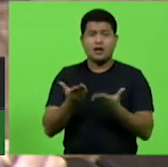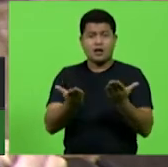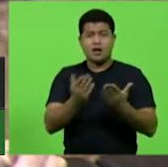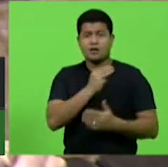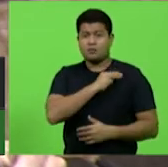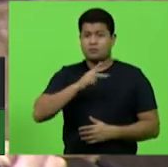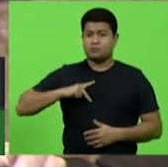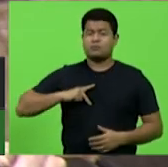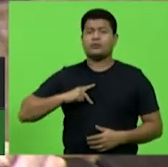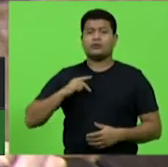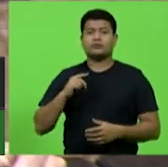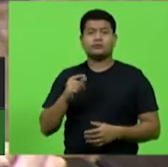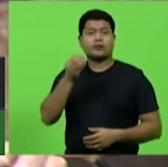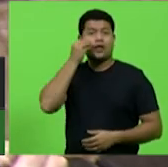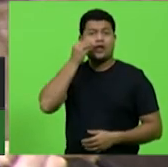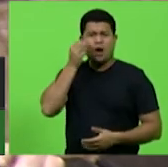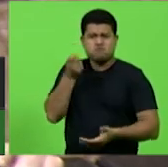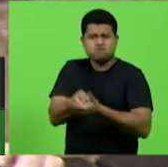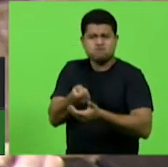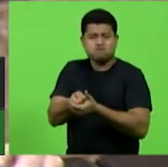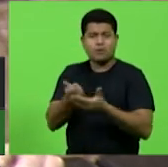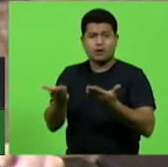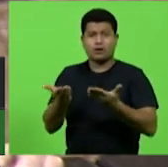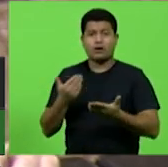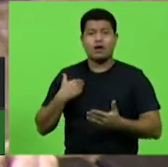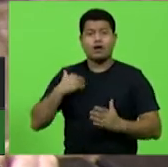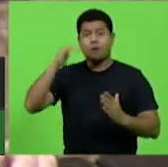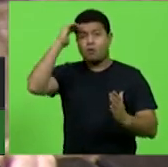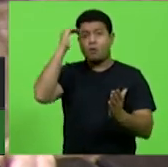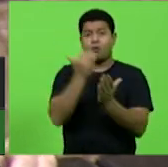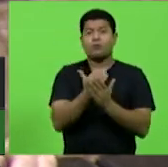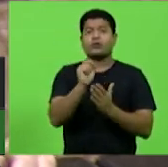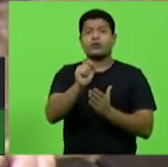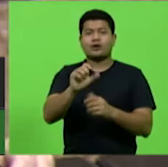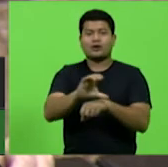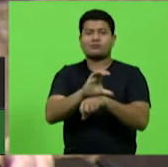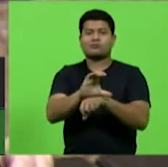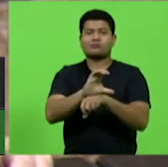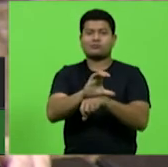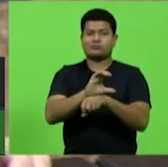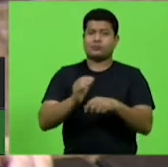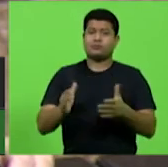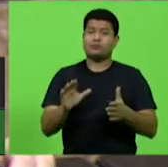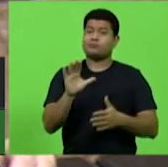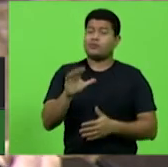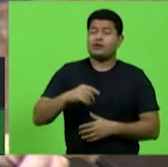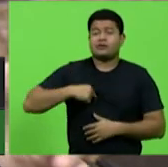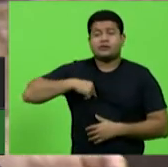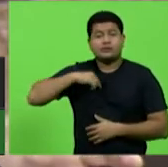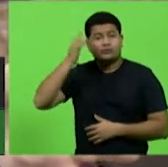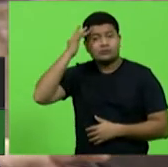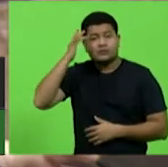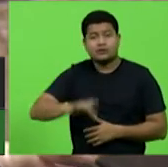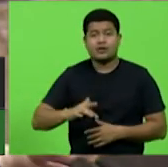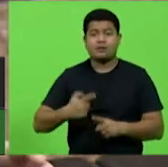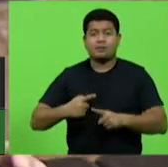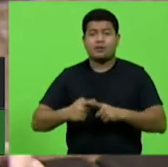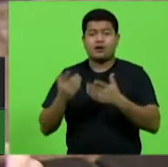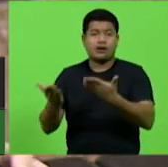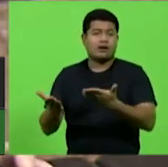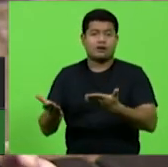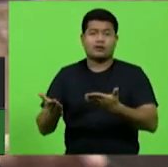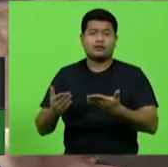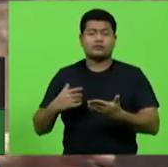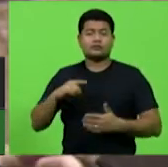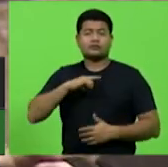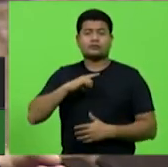simplesmente cumprir com a Constituição, cumprir com a lei. Mas por algum motivo, que eu realmente não entendo, existe